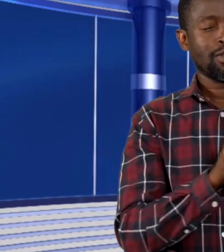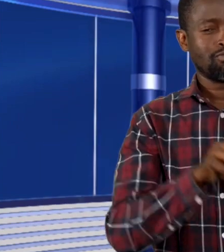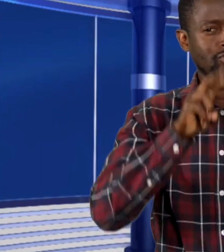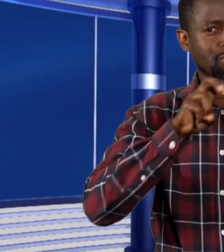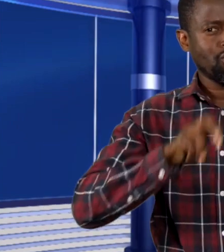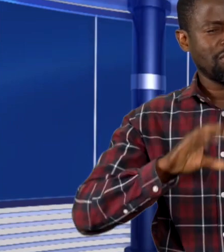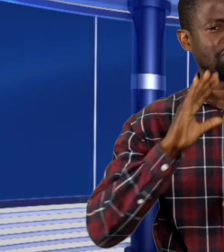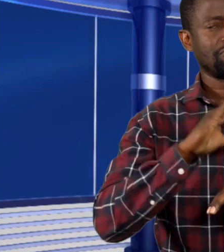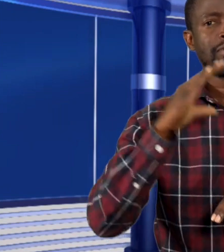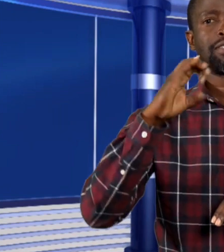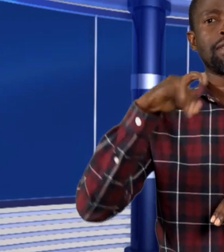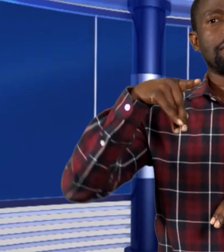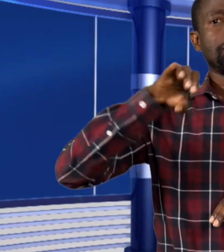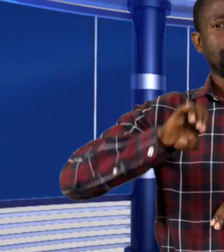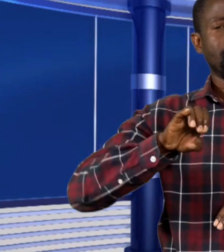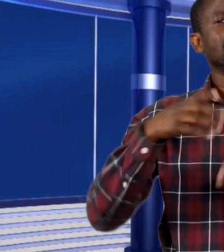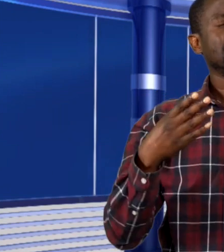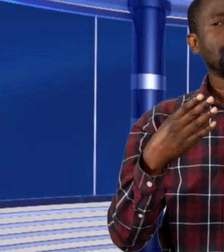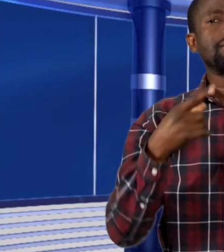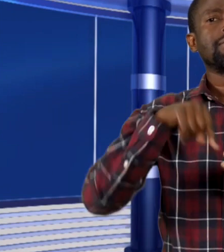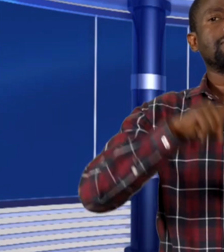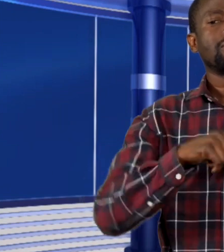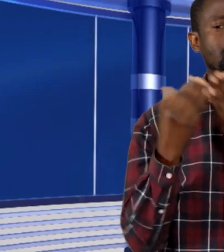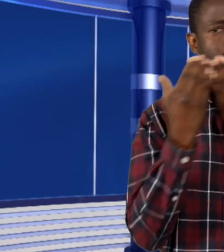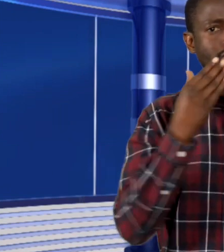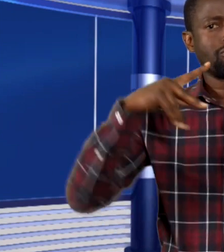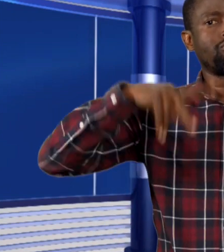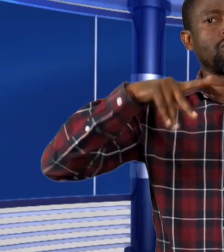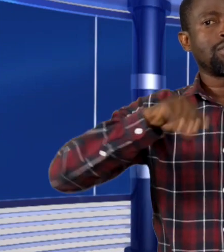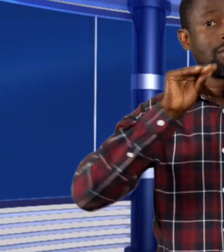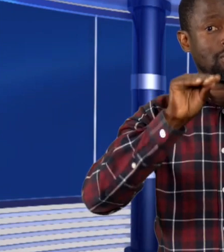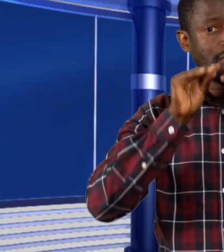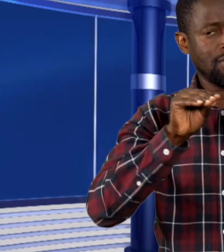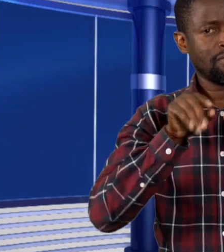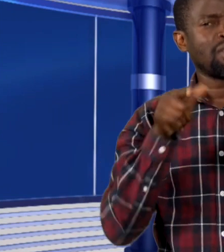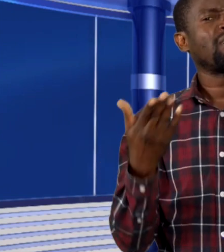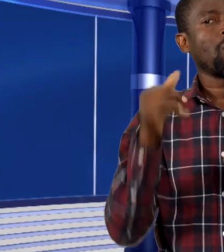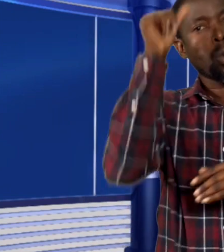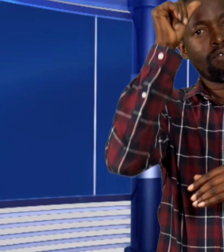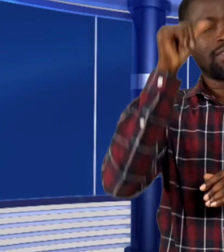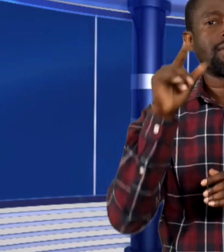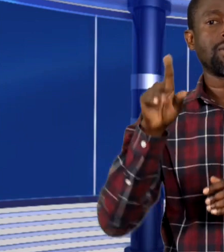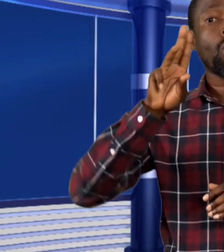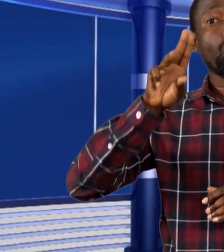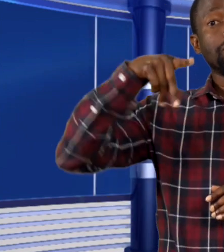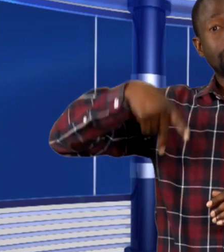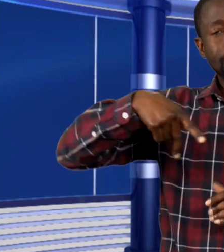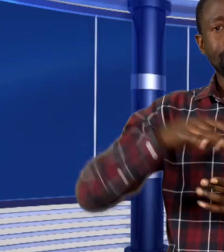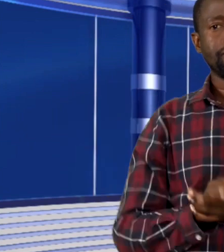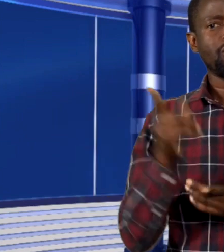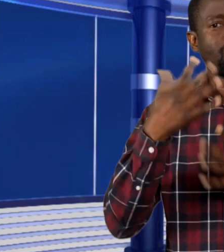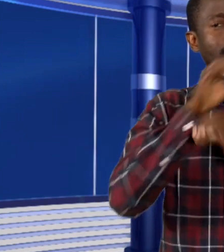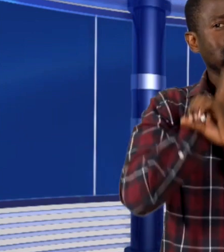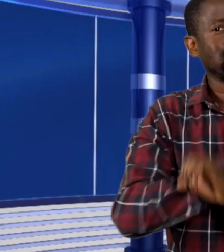Foi lançado o livro que aborda as necessidades educativas especiais no país, resultado de uma pesquisa do CEP,